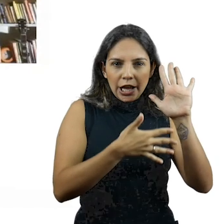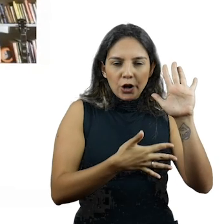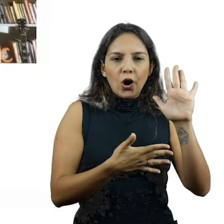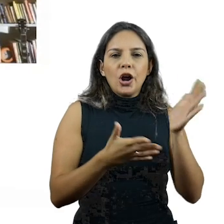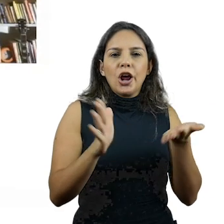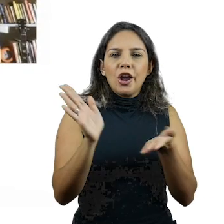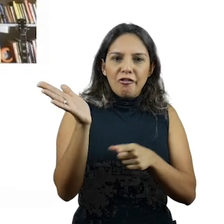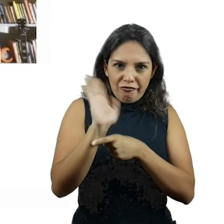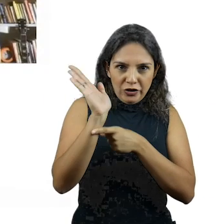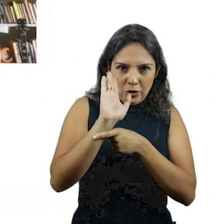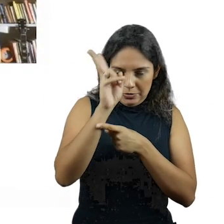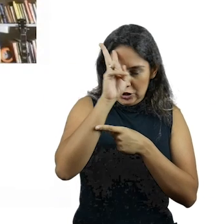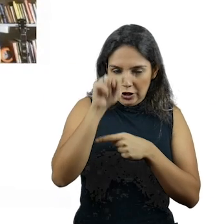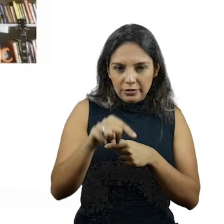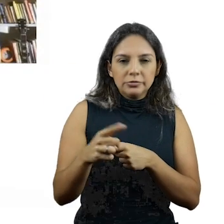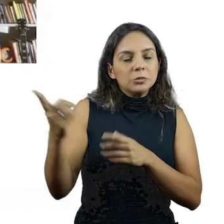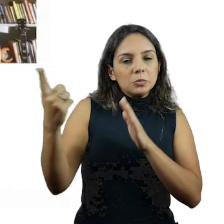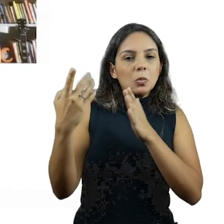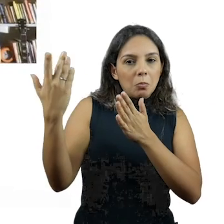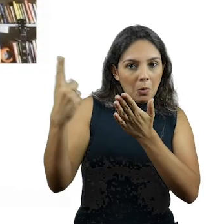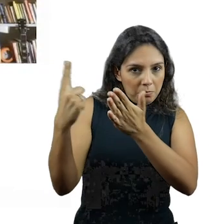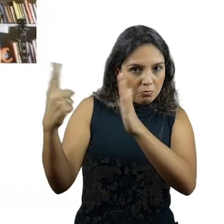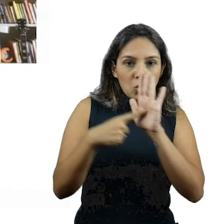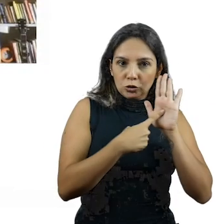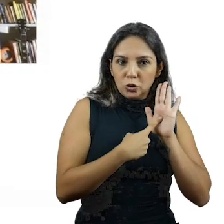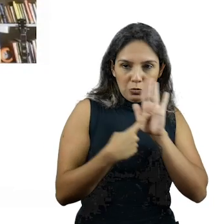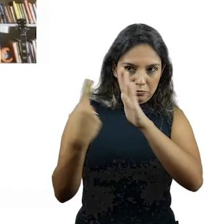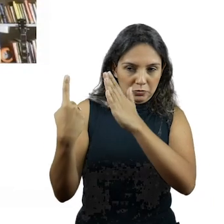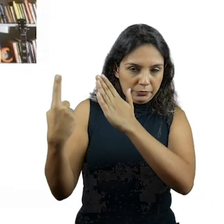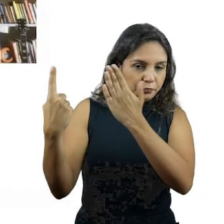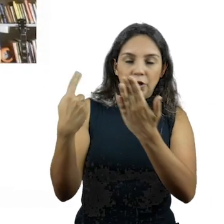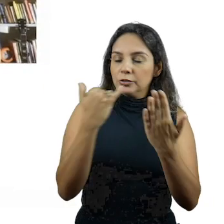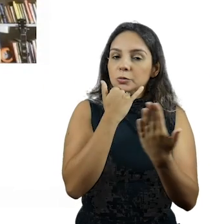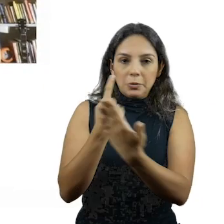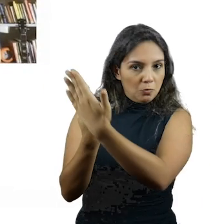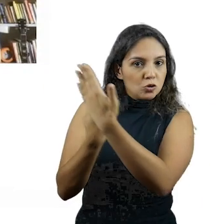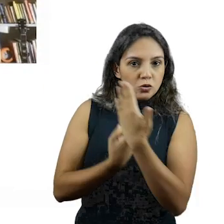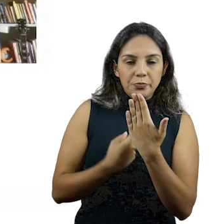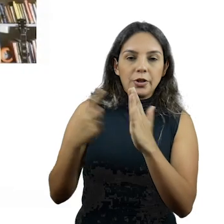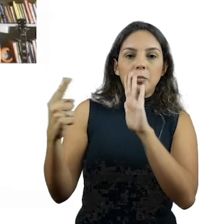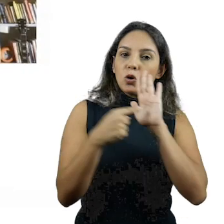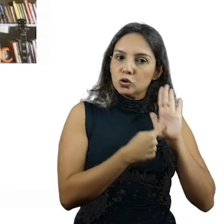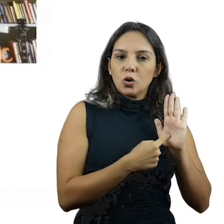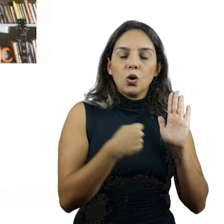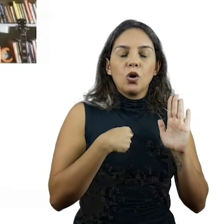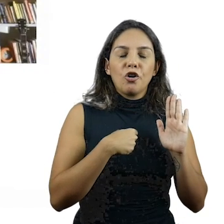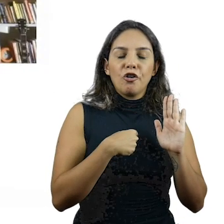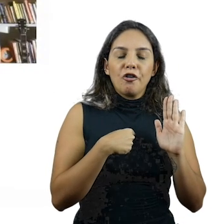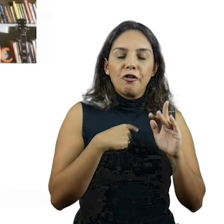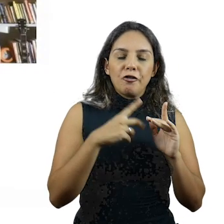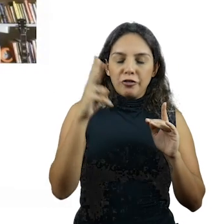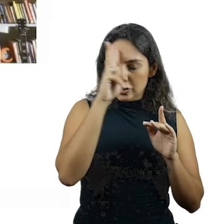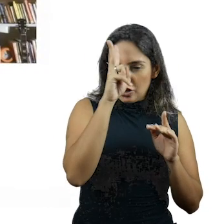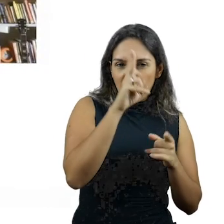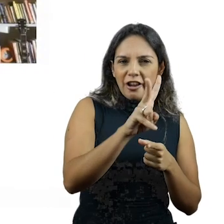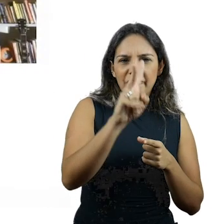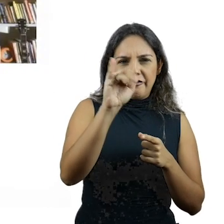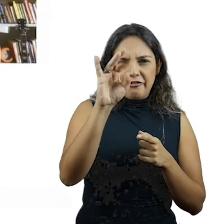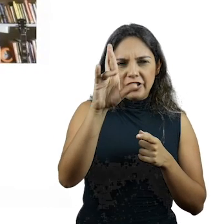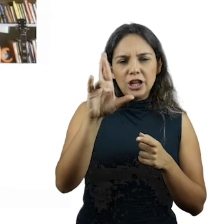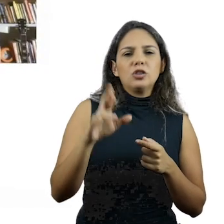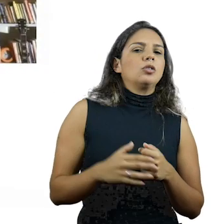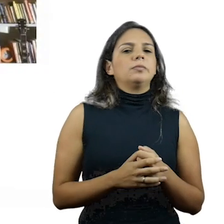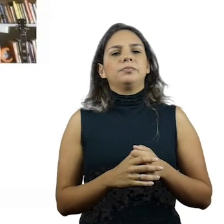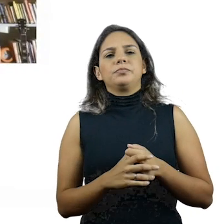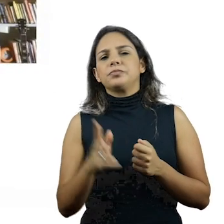essa história. E aí ele me apresentou o Vitor. E foi aí que o Vitor me contou toda a história, uma história muito emocionante, tanto a história dele